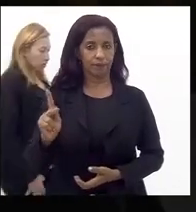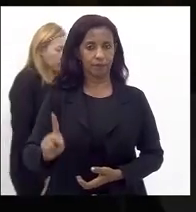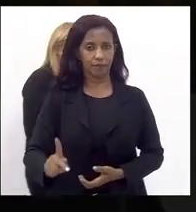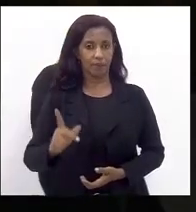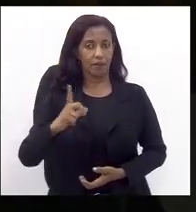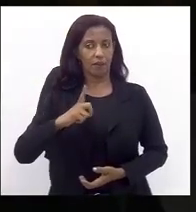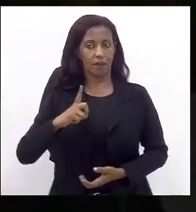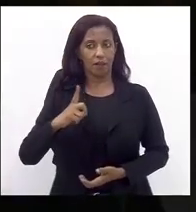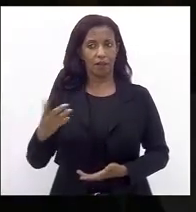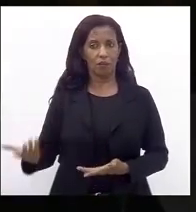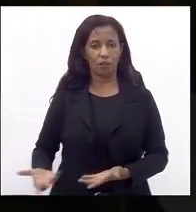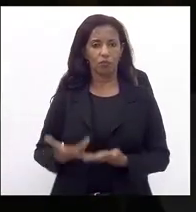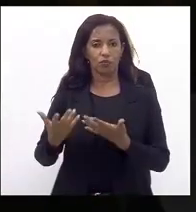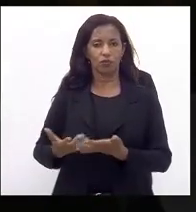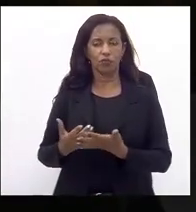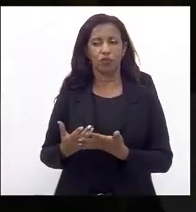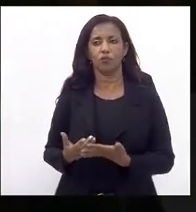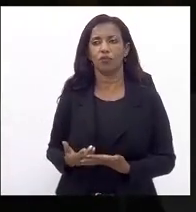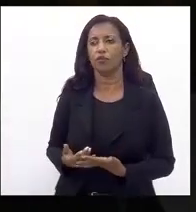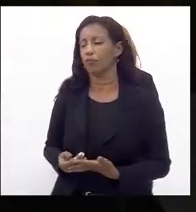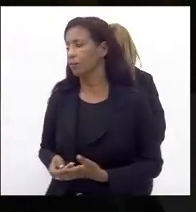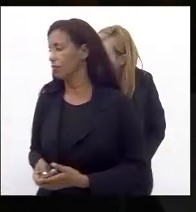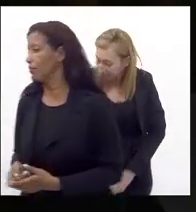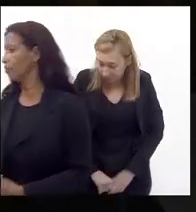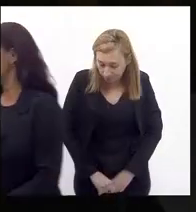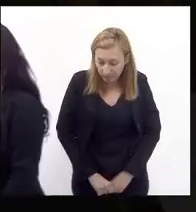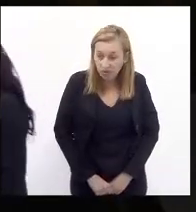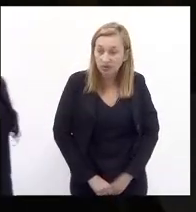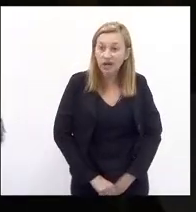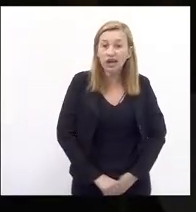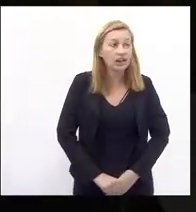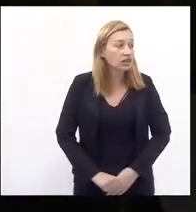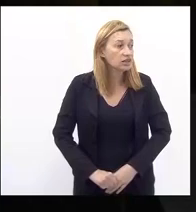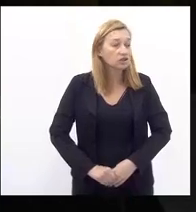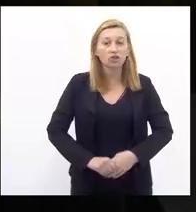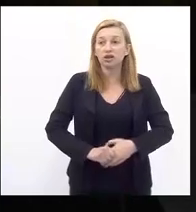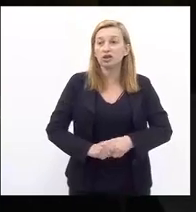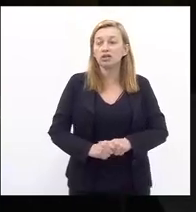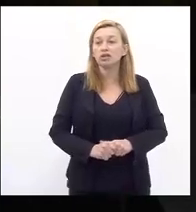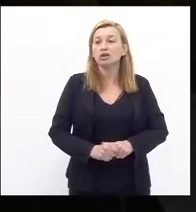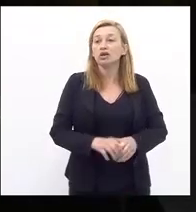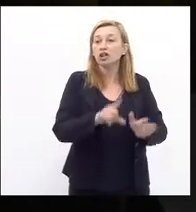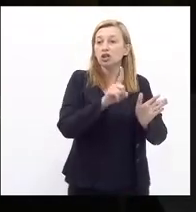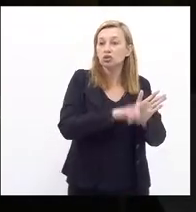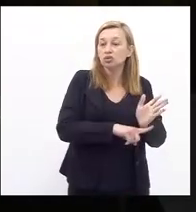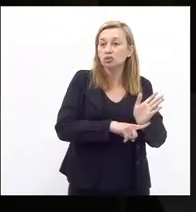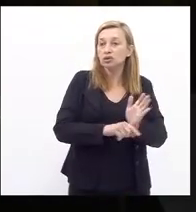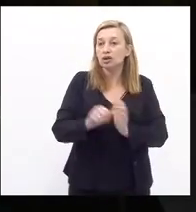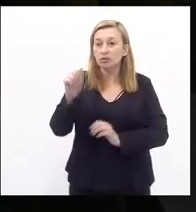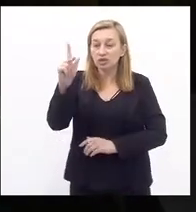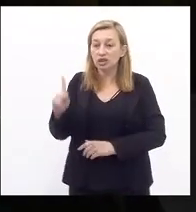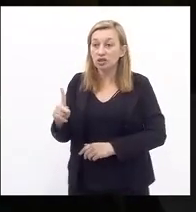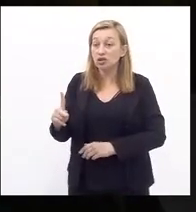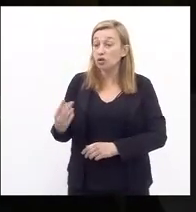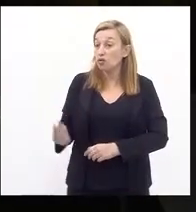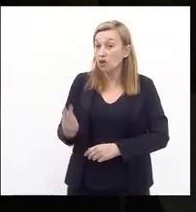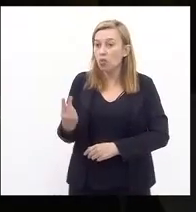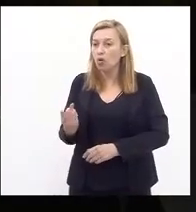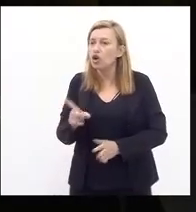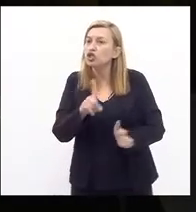ela tem um efeito prático ela reduz o valor das aposentadorias dos futuros servidores